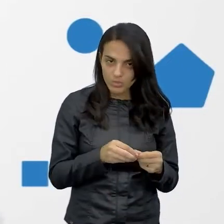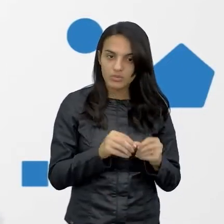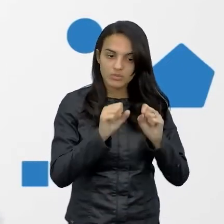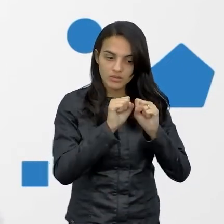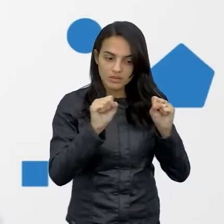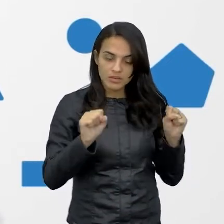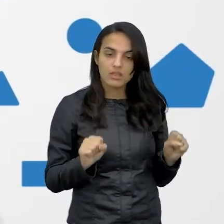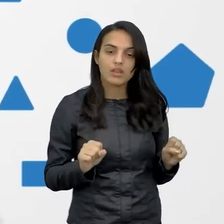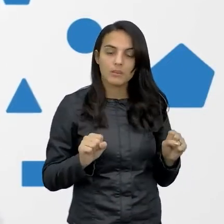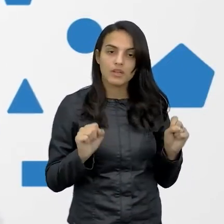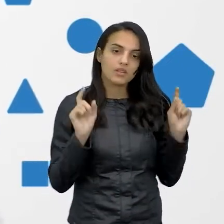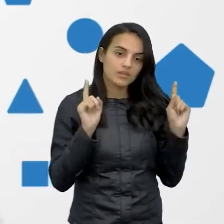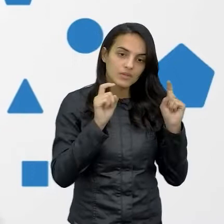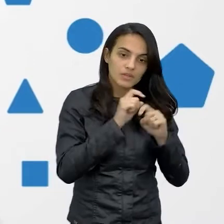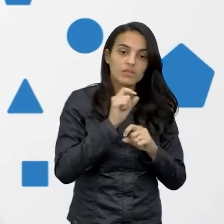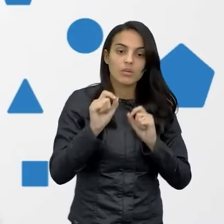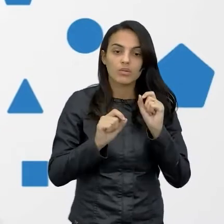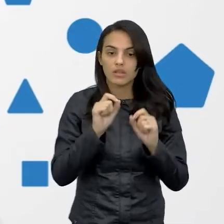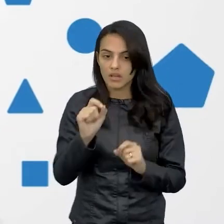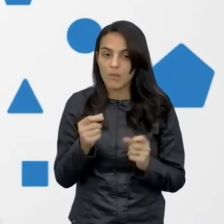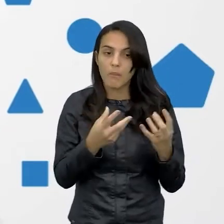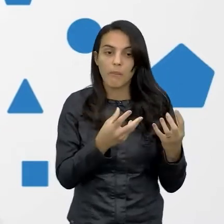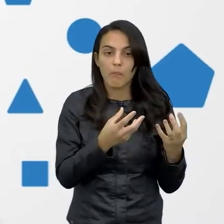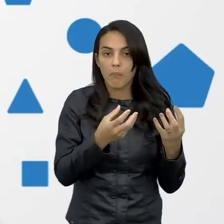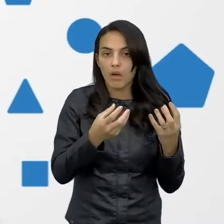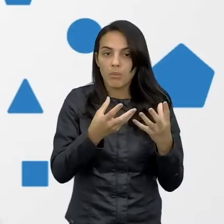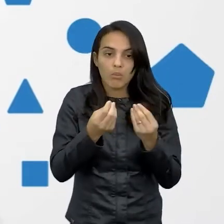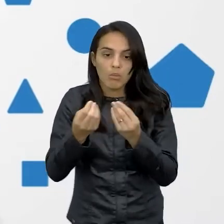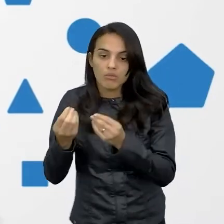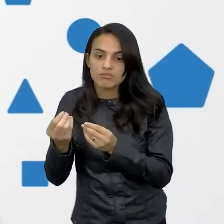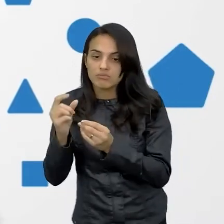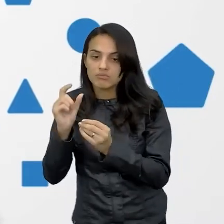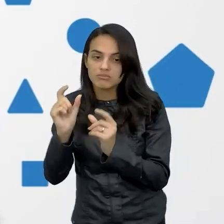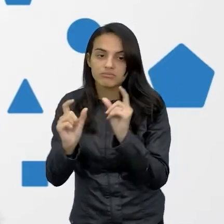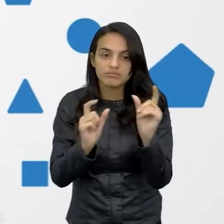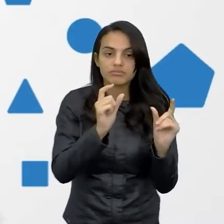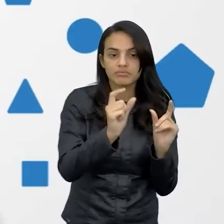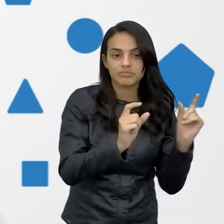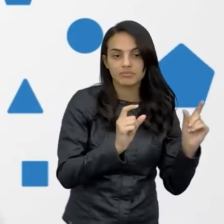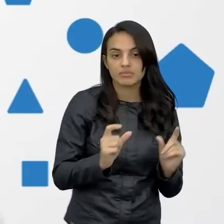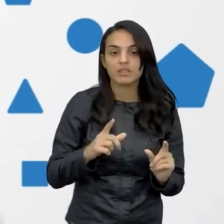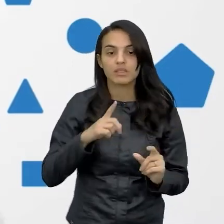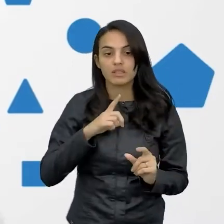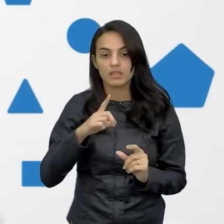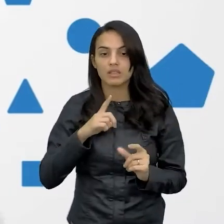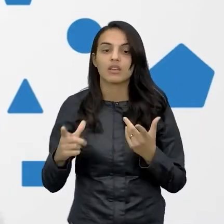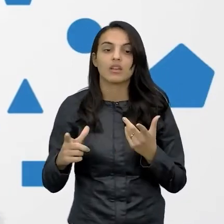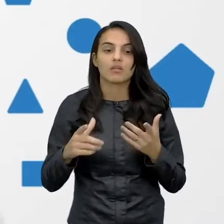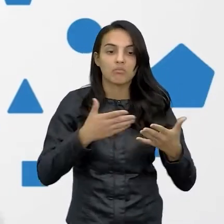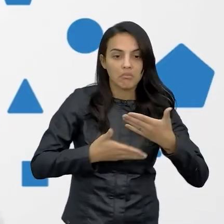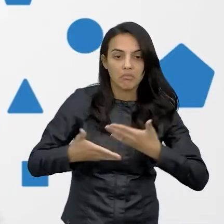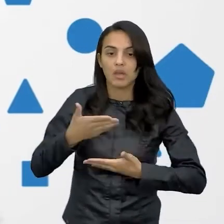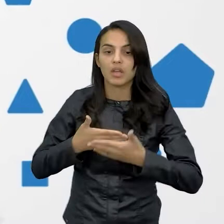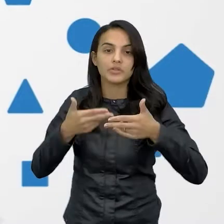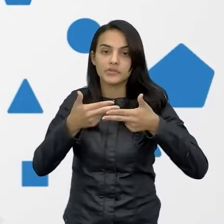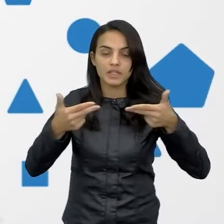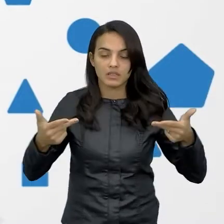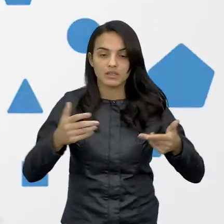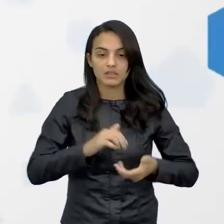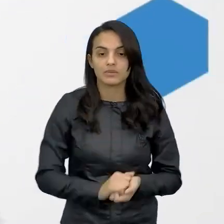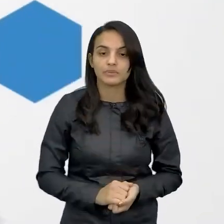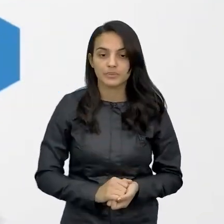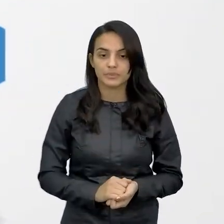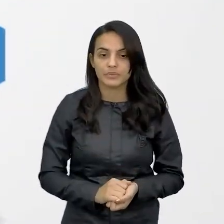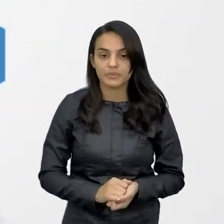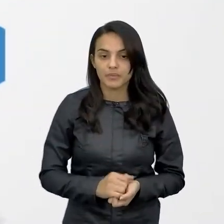sistema complexo é que eles consistem de muitas partes, isto é, muitos elementos que interagem em vários níveis diferentes.